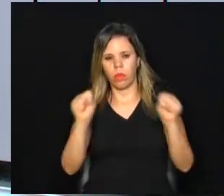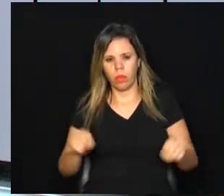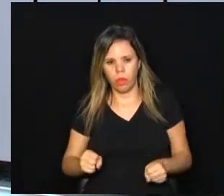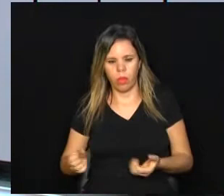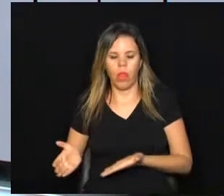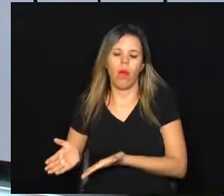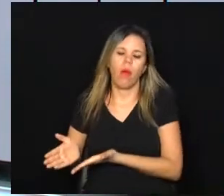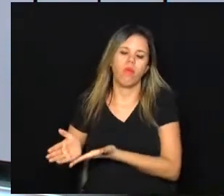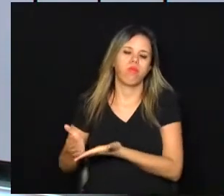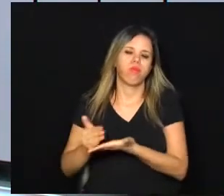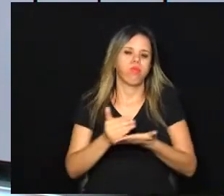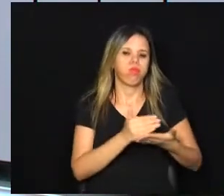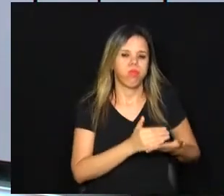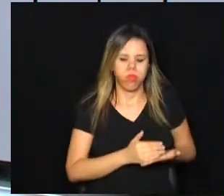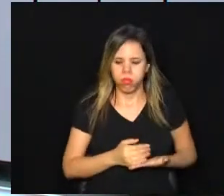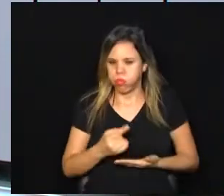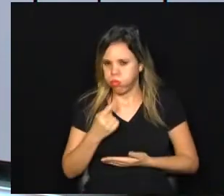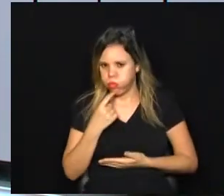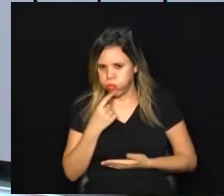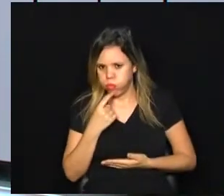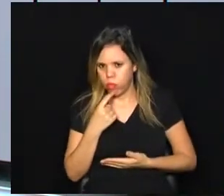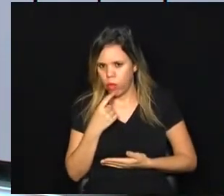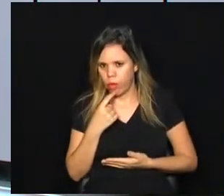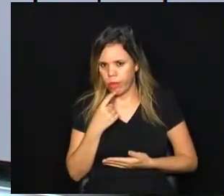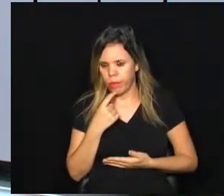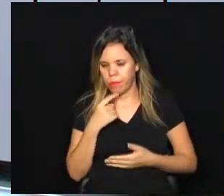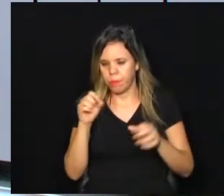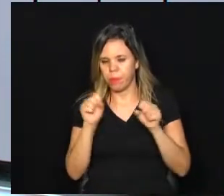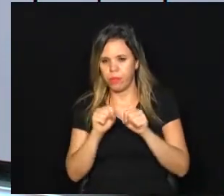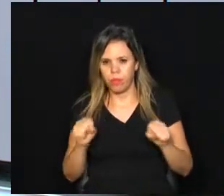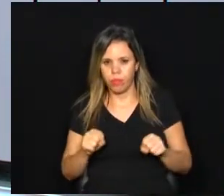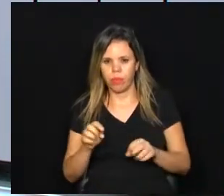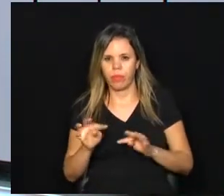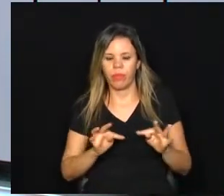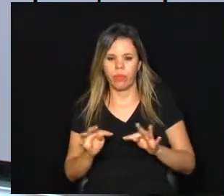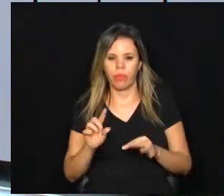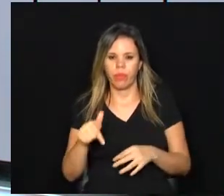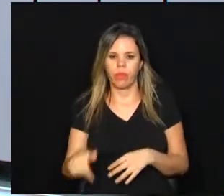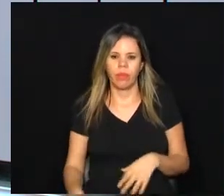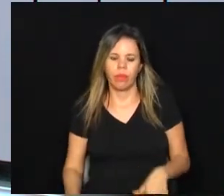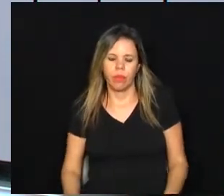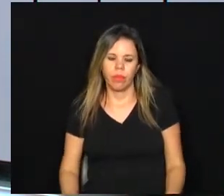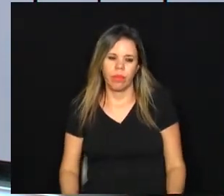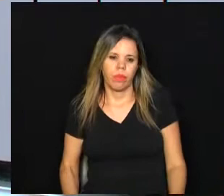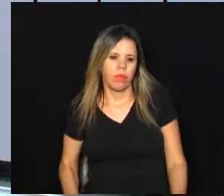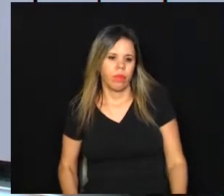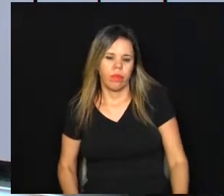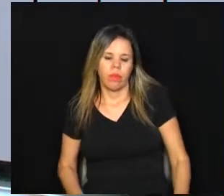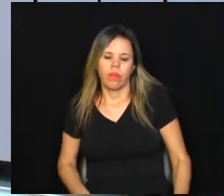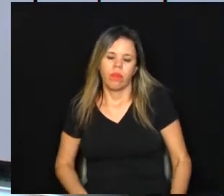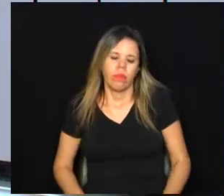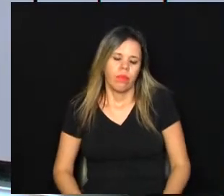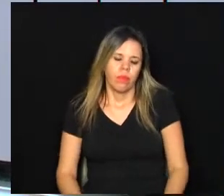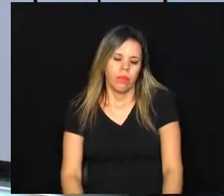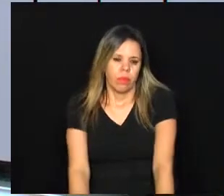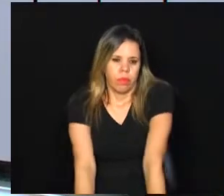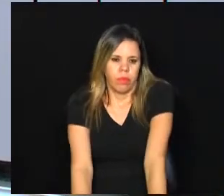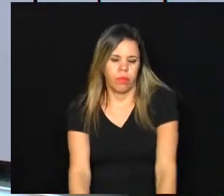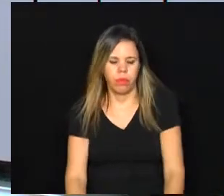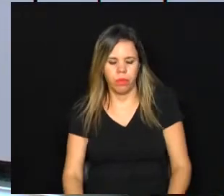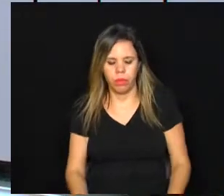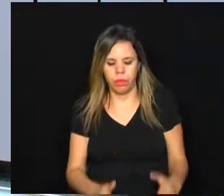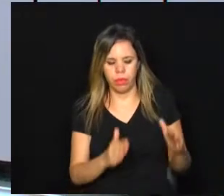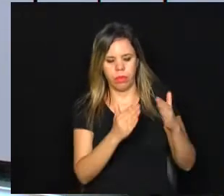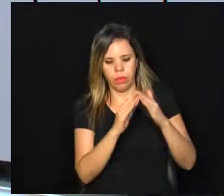coleta e como Campinas, isso vai para o sistema depois para o tratamento. Mas hoje essas ocupações, elas